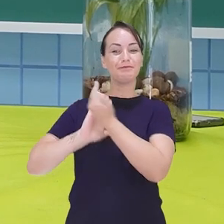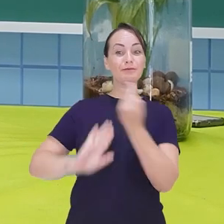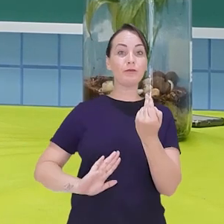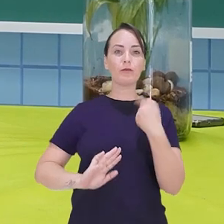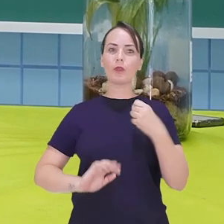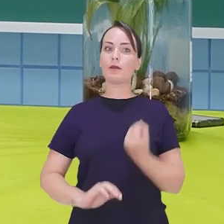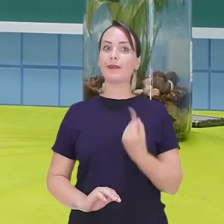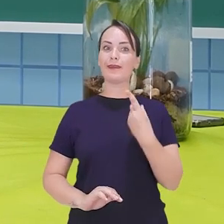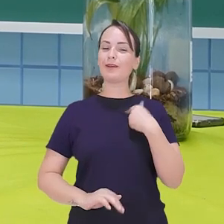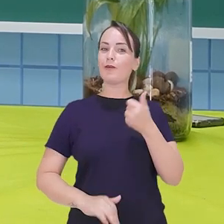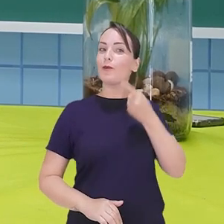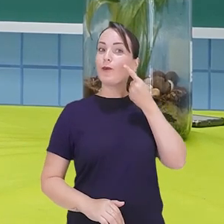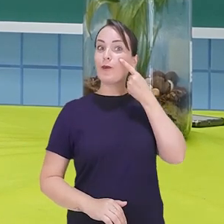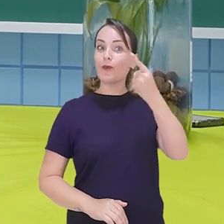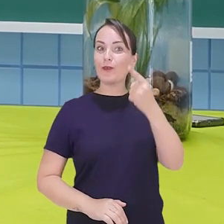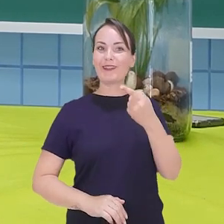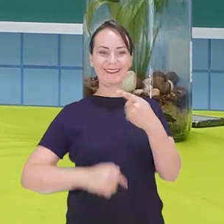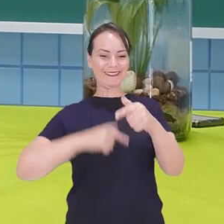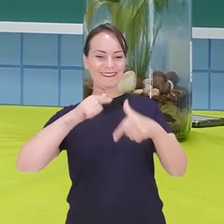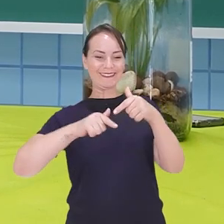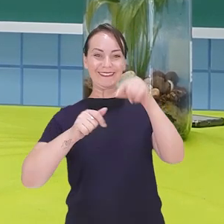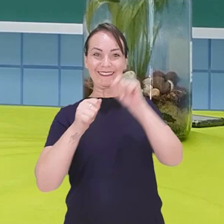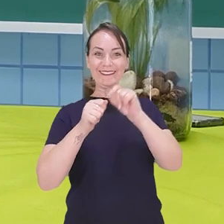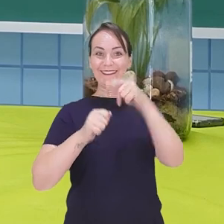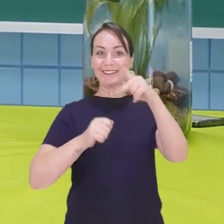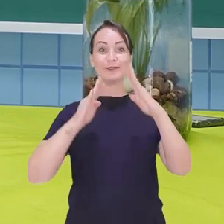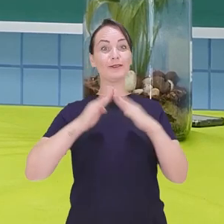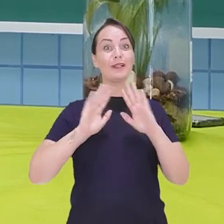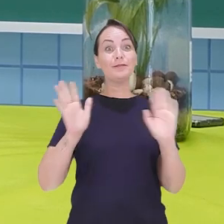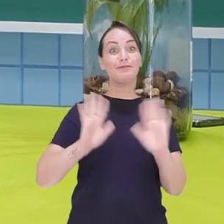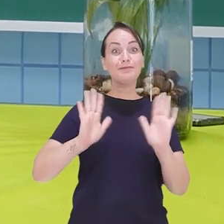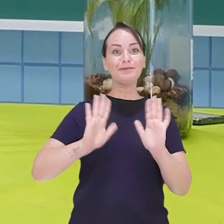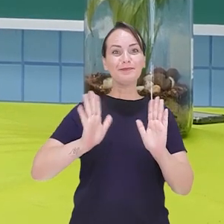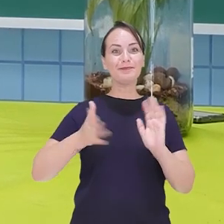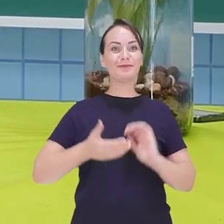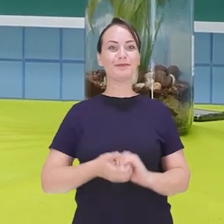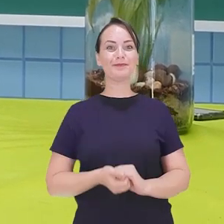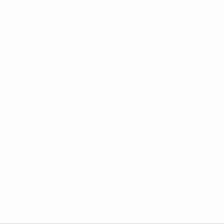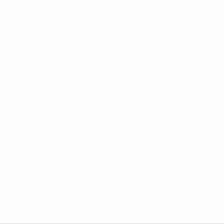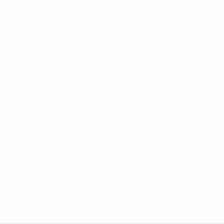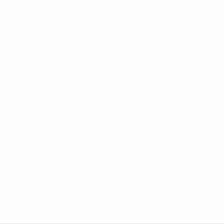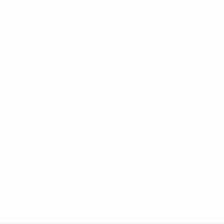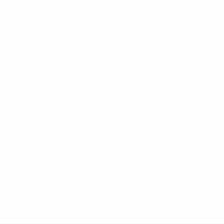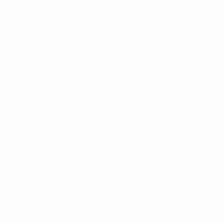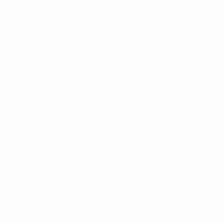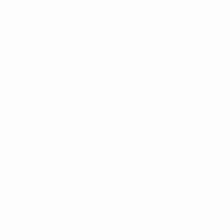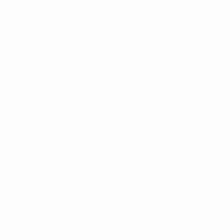nos marque. Vai ser incrível acompanhar esse trabalho feito aí da sua casa. Até mais, pessoal. Tchau, tchau.